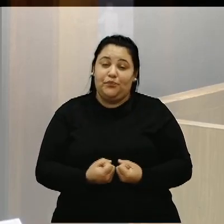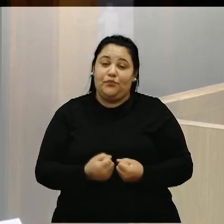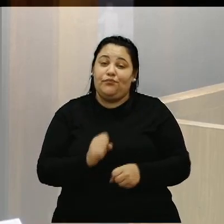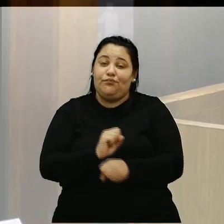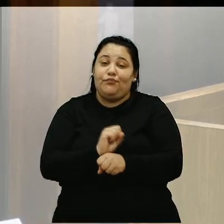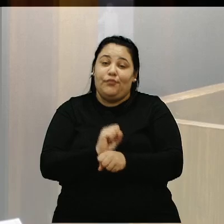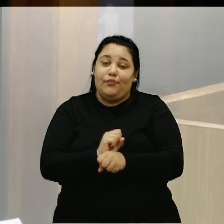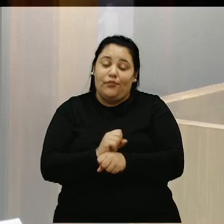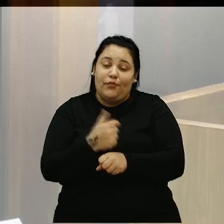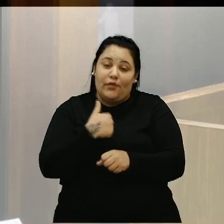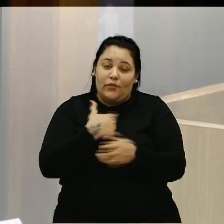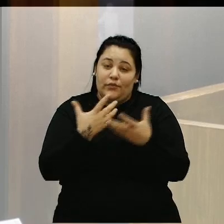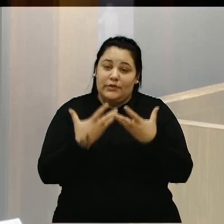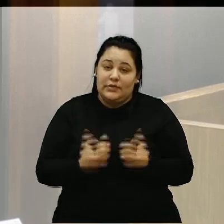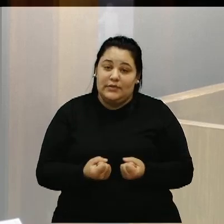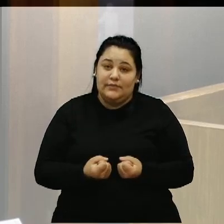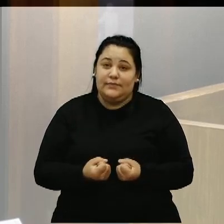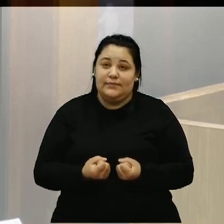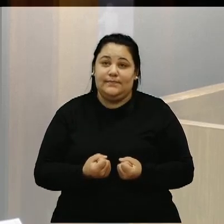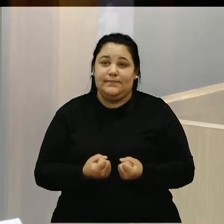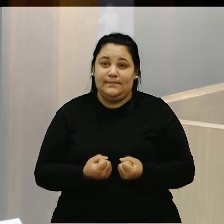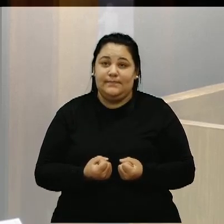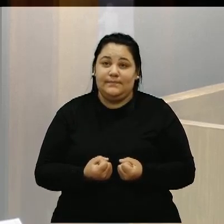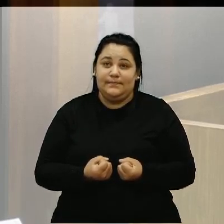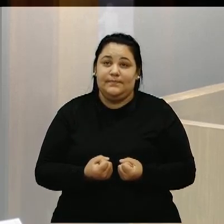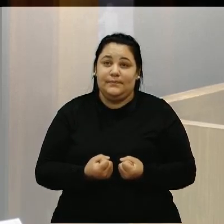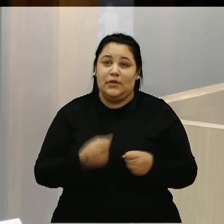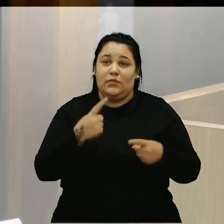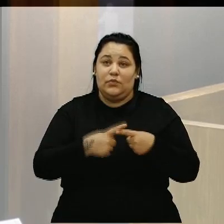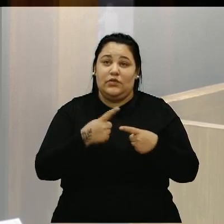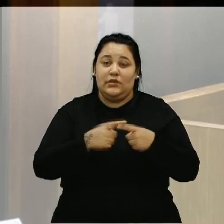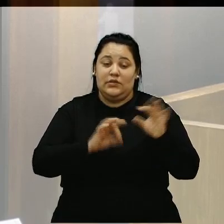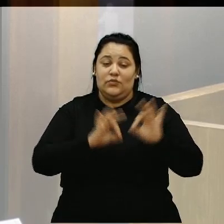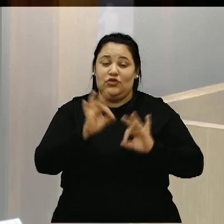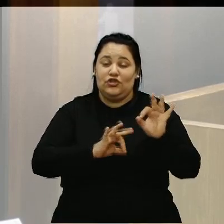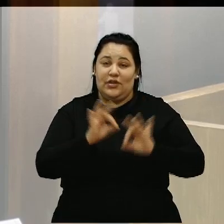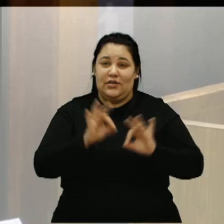eu cansei de esperar. E por este projeto não onerar